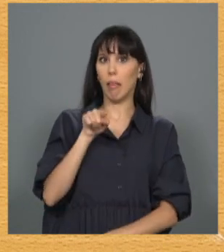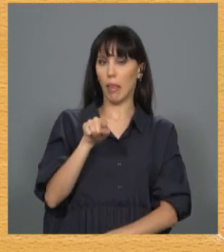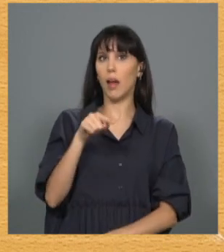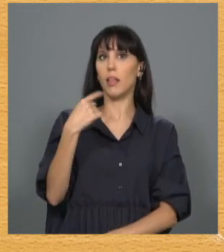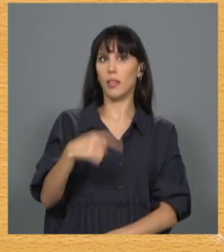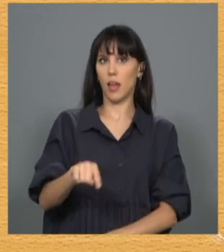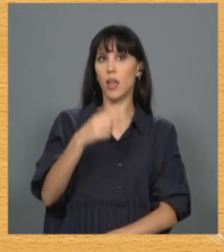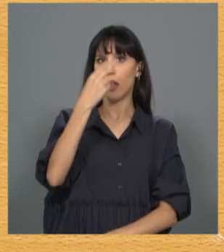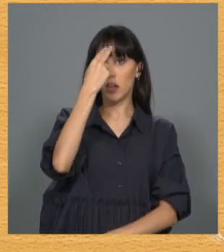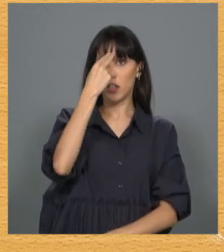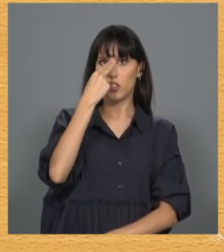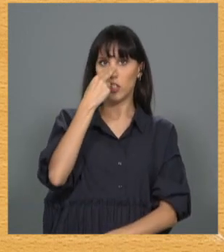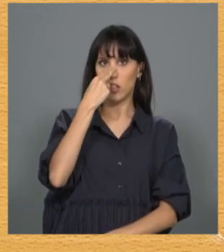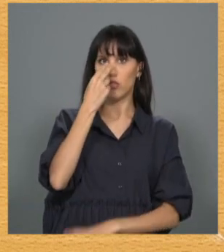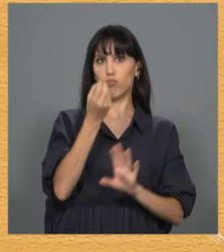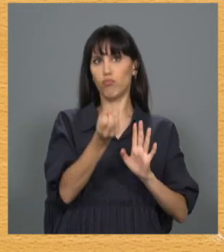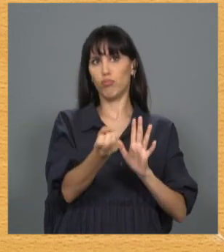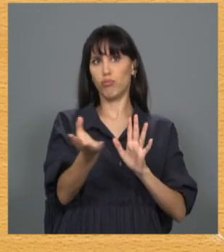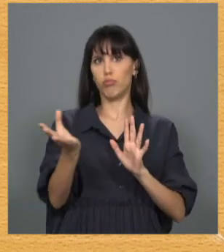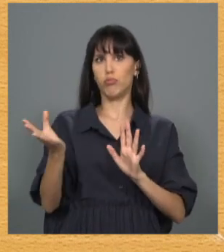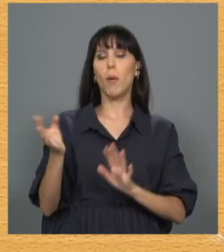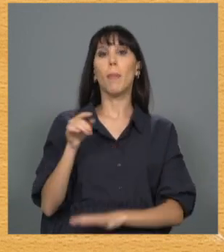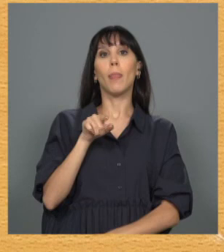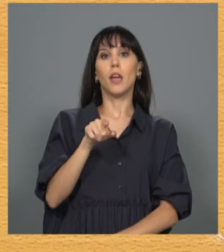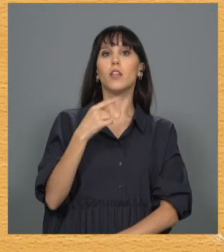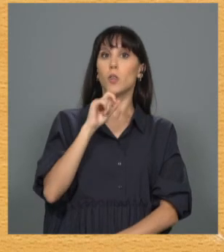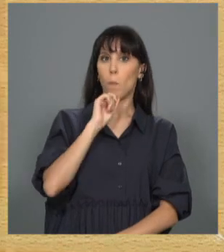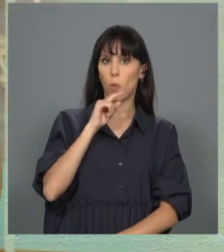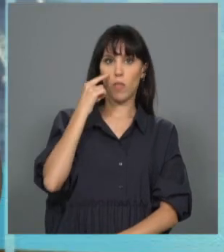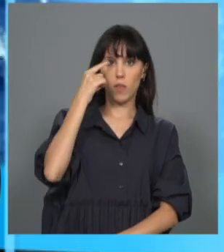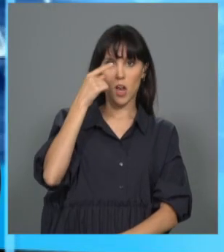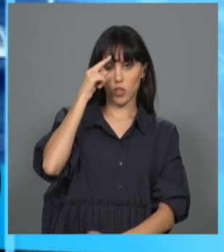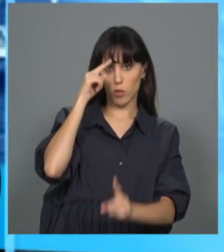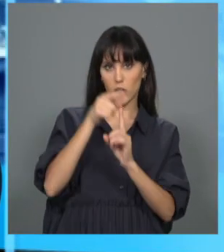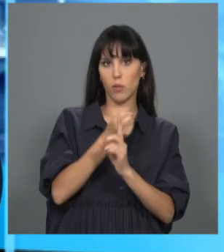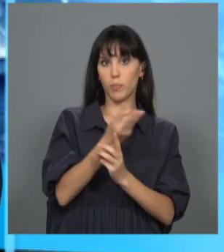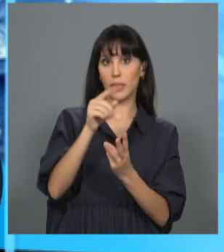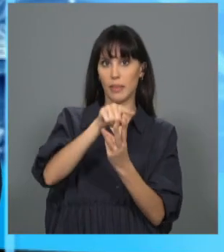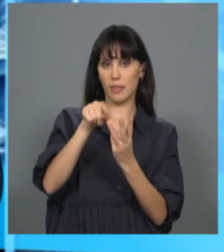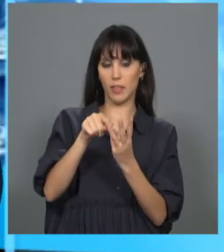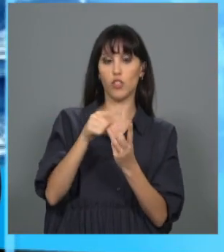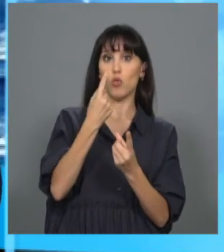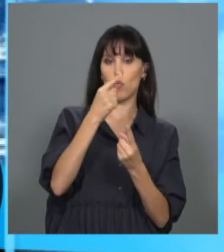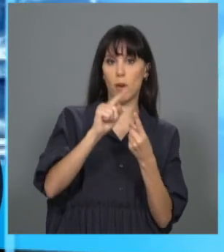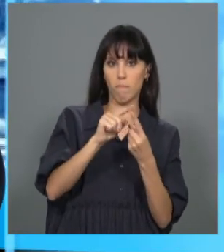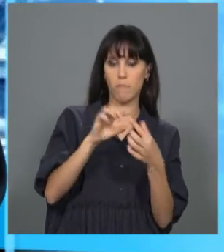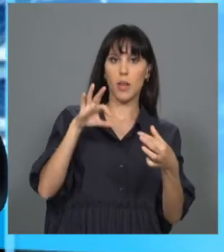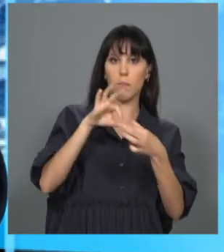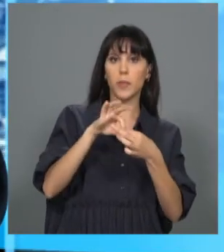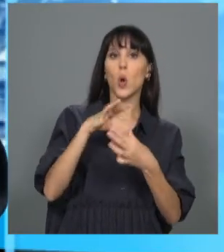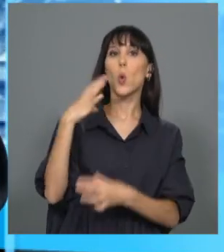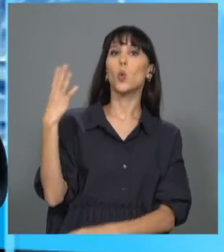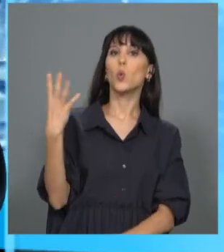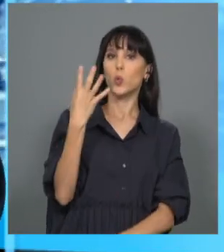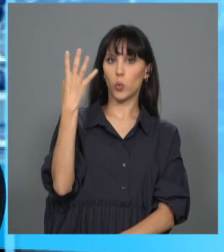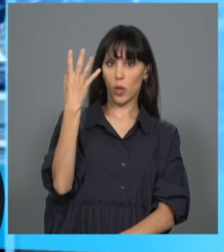conjunto de castelos. Esta viagem pode ter 3 vertentes. Uma vertente cultural, primeiro